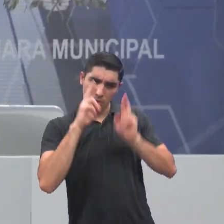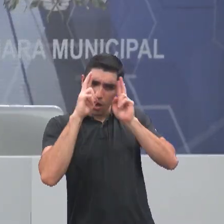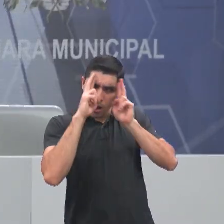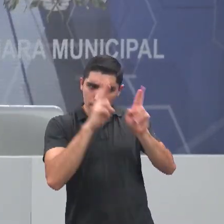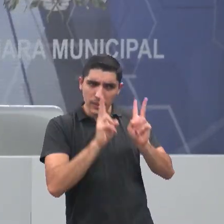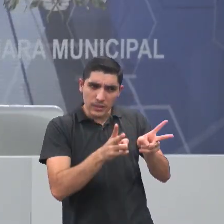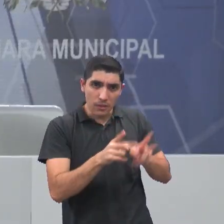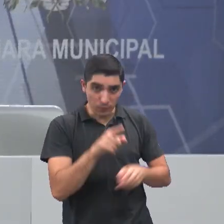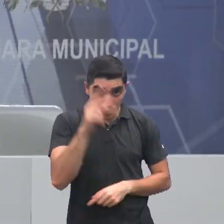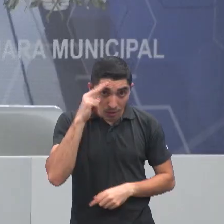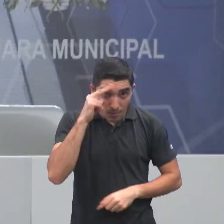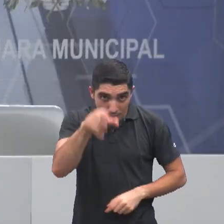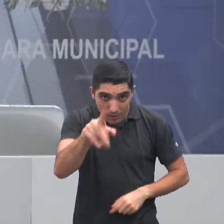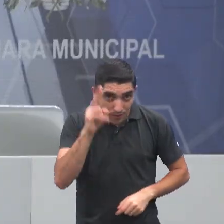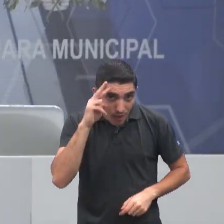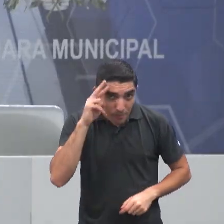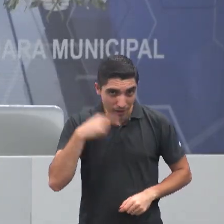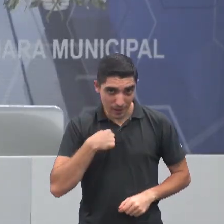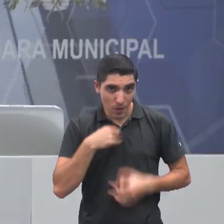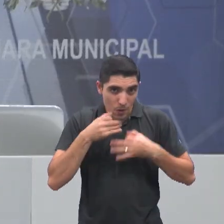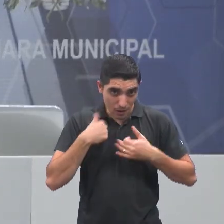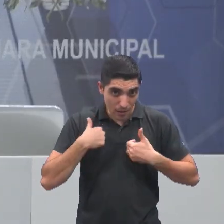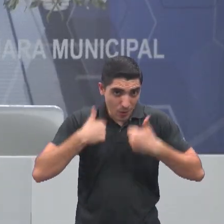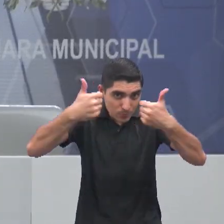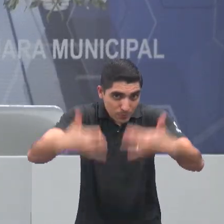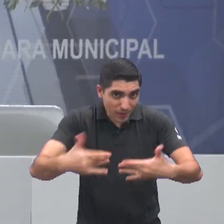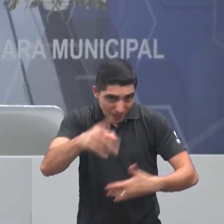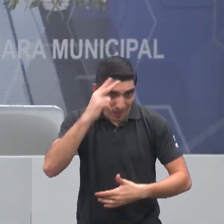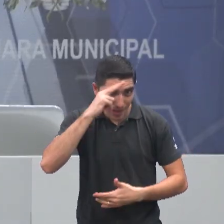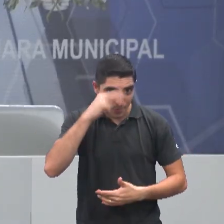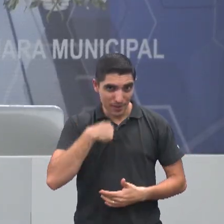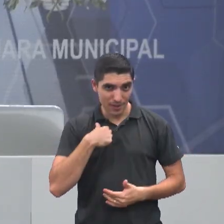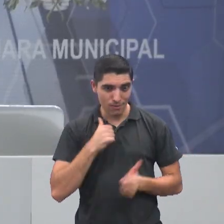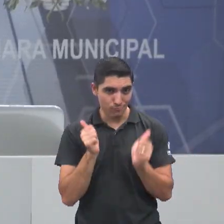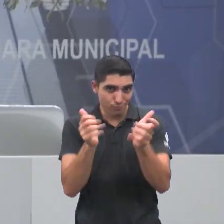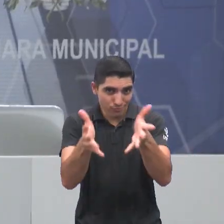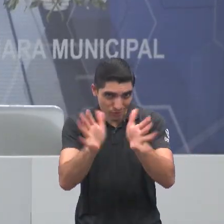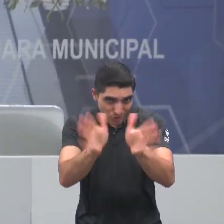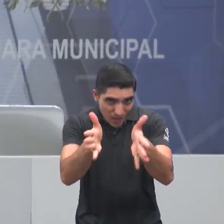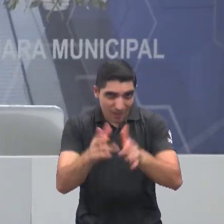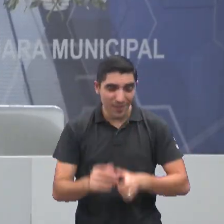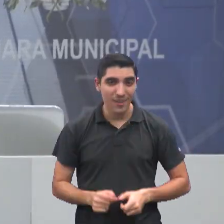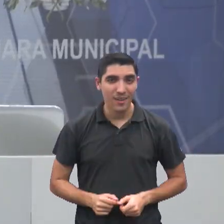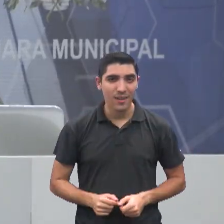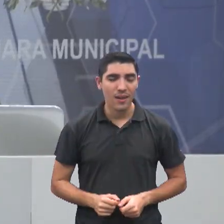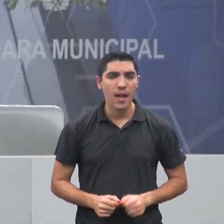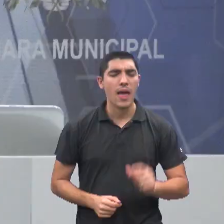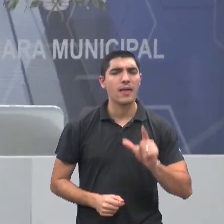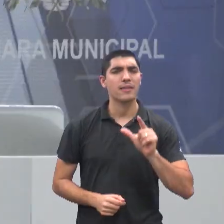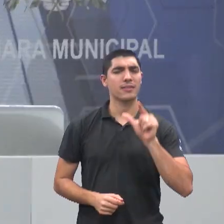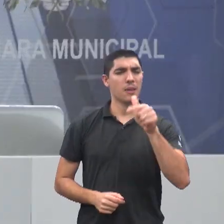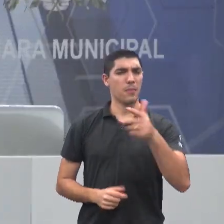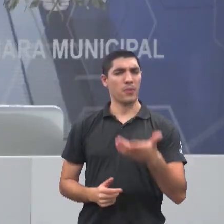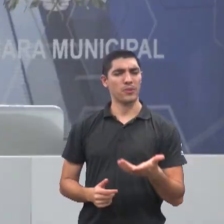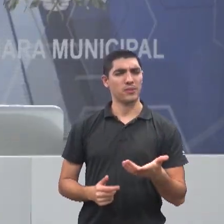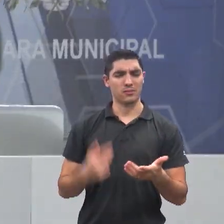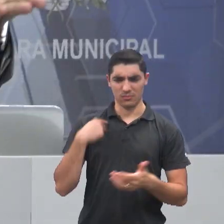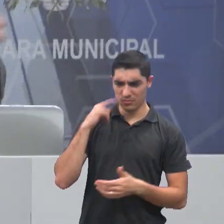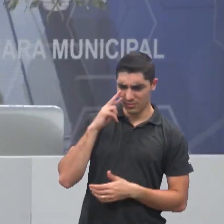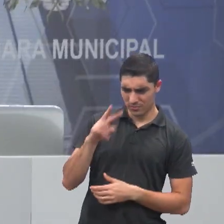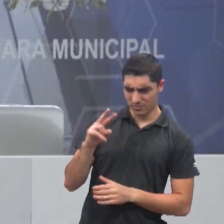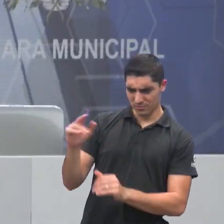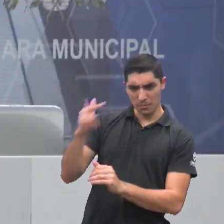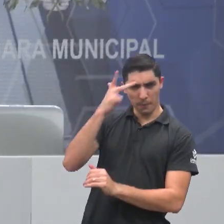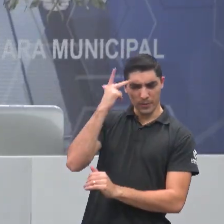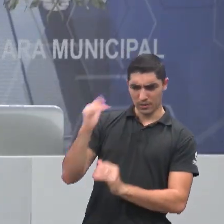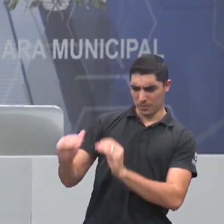disso? Eu lhe disse que eu lhe respeitava. Aí, de repente, me surge posts na internet exatamente.